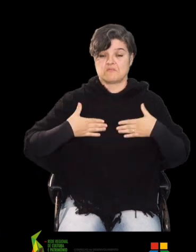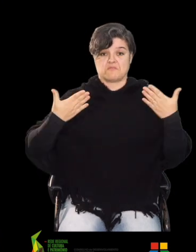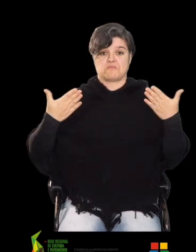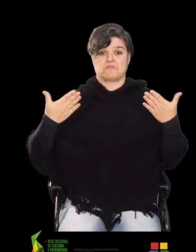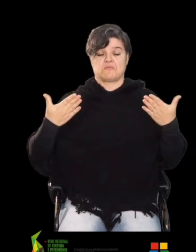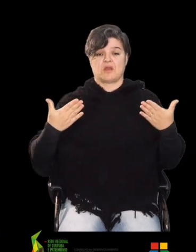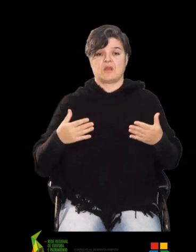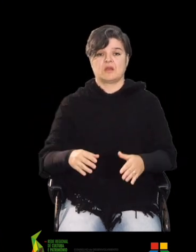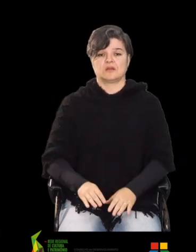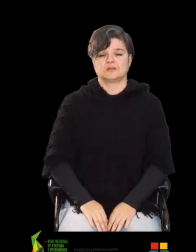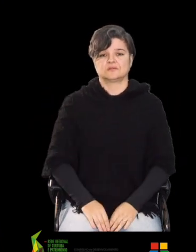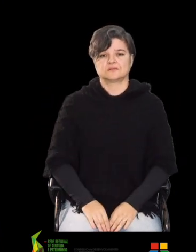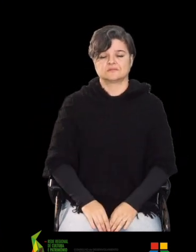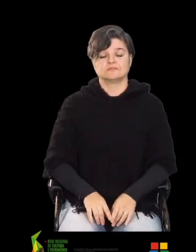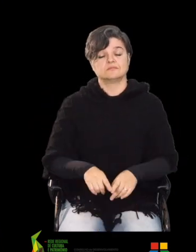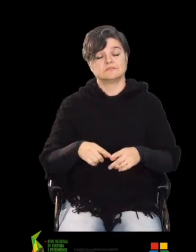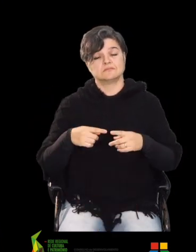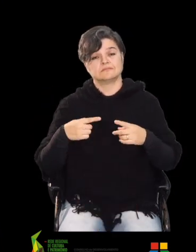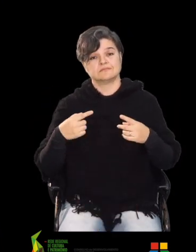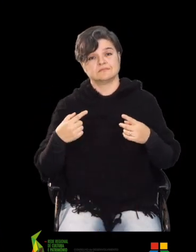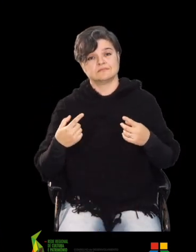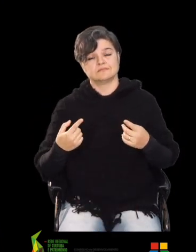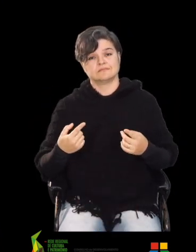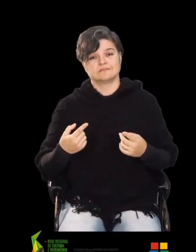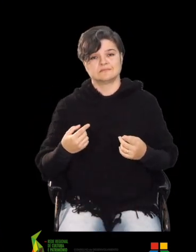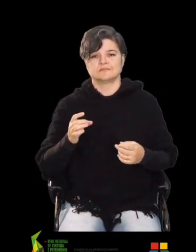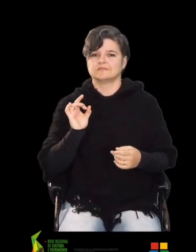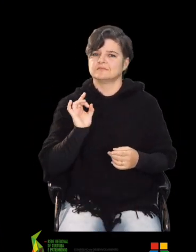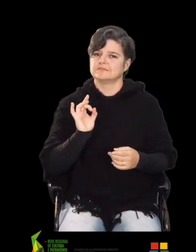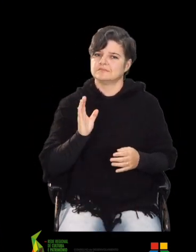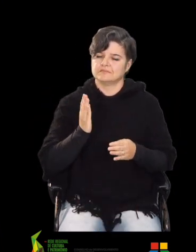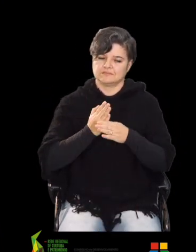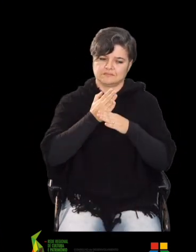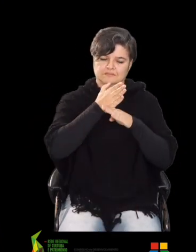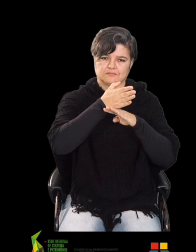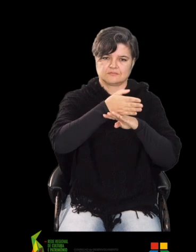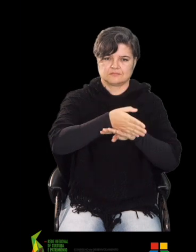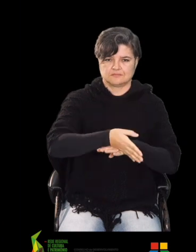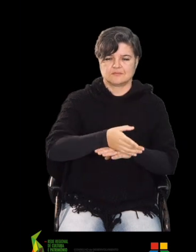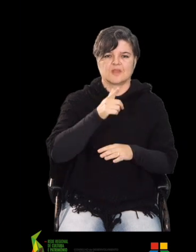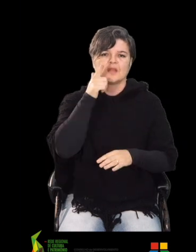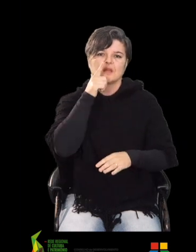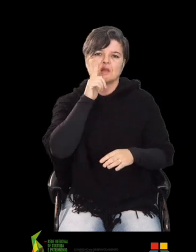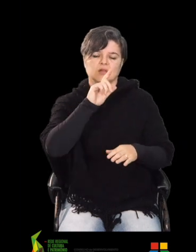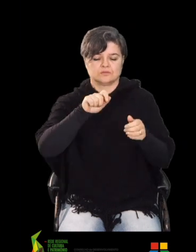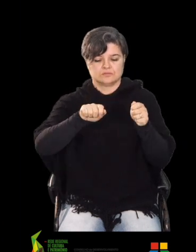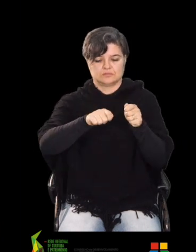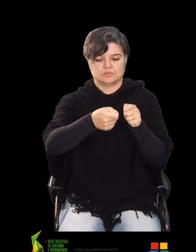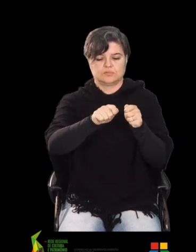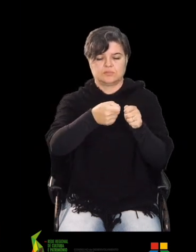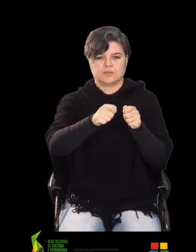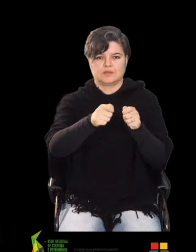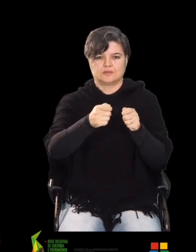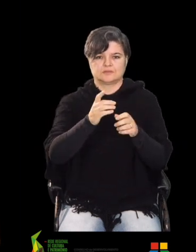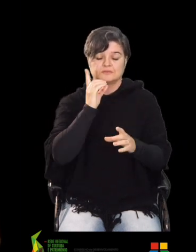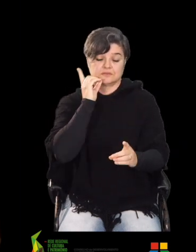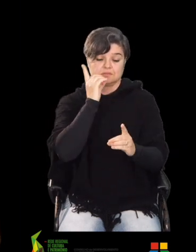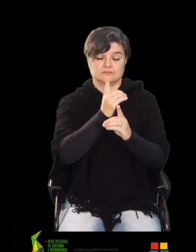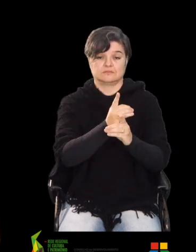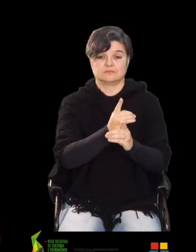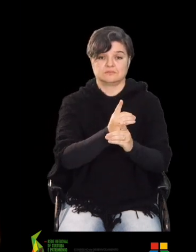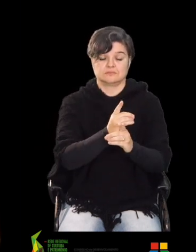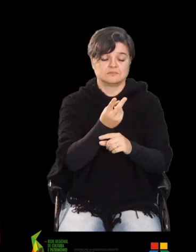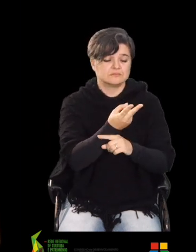e aí você vai poder entrar ser chave do castelo encontrar